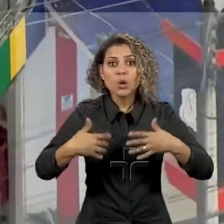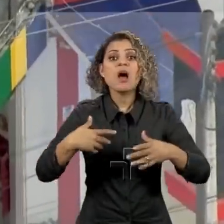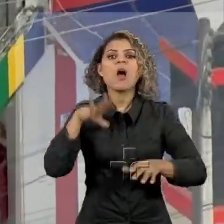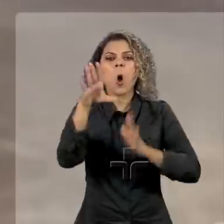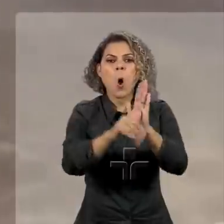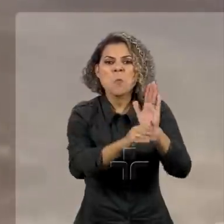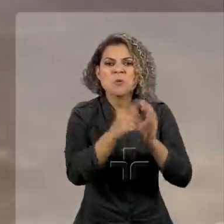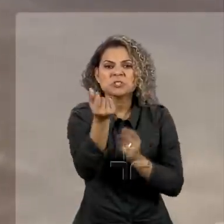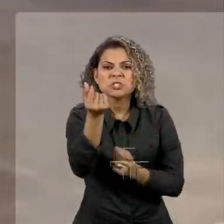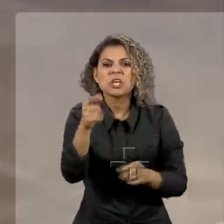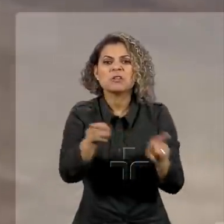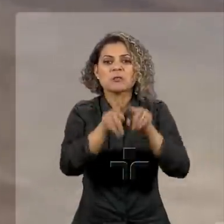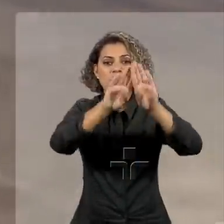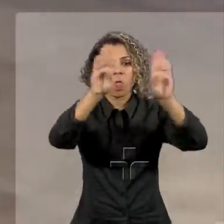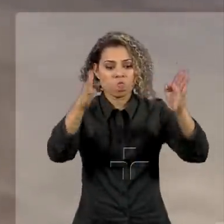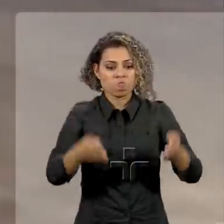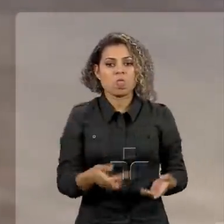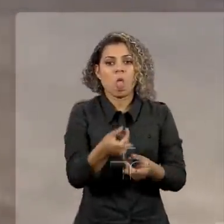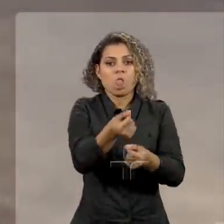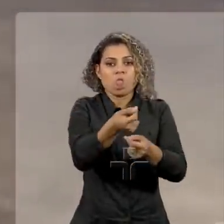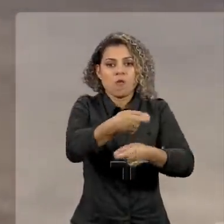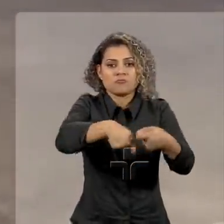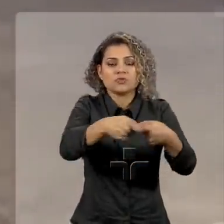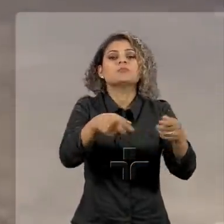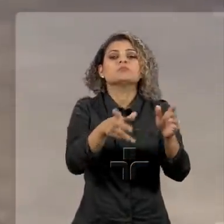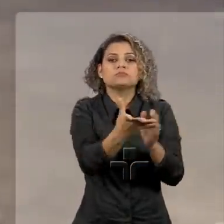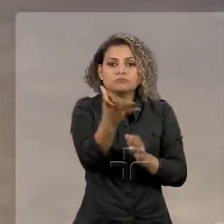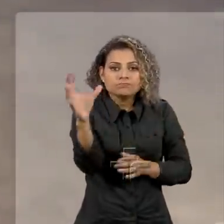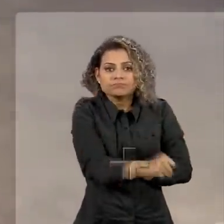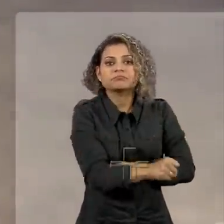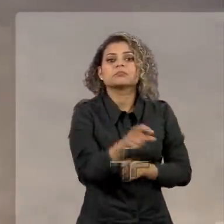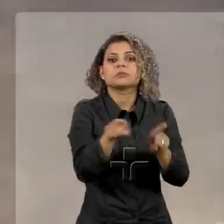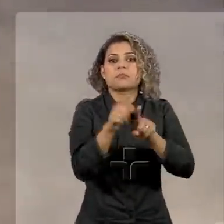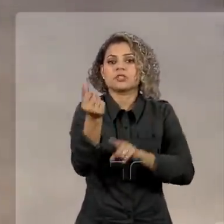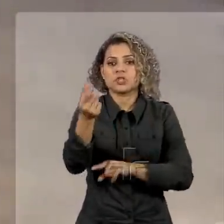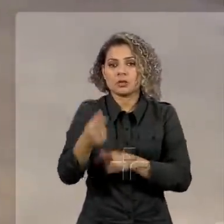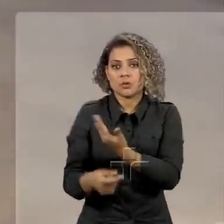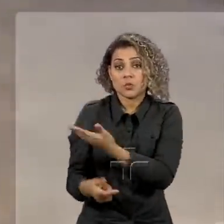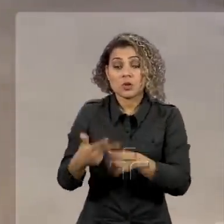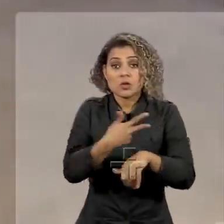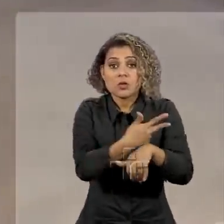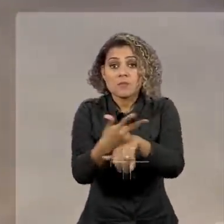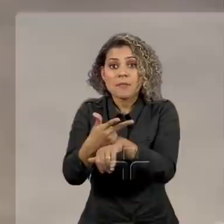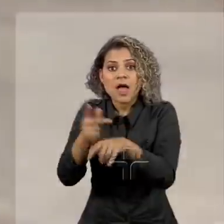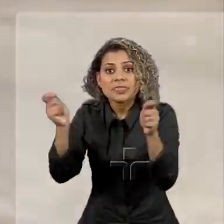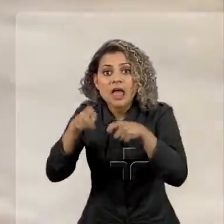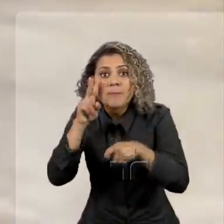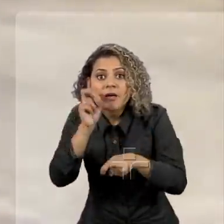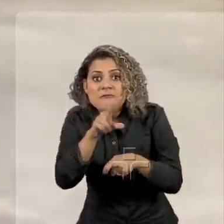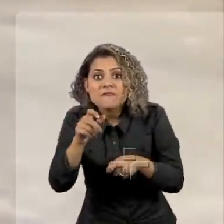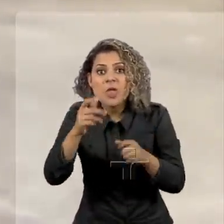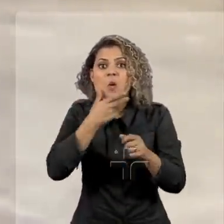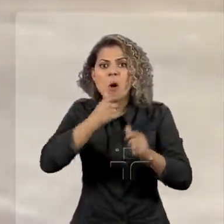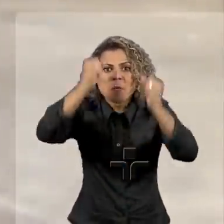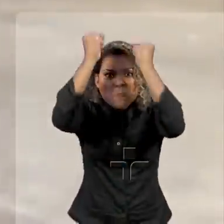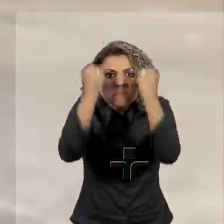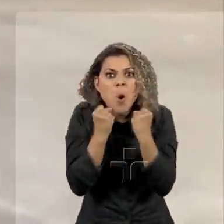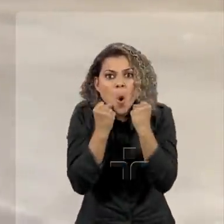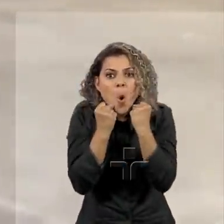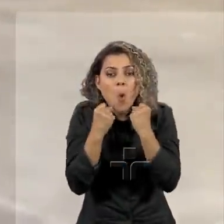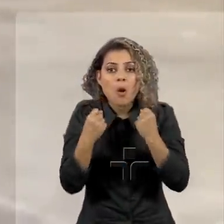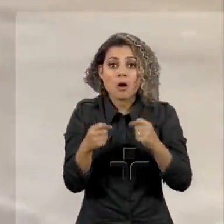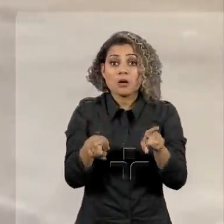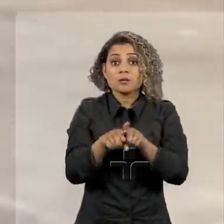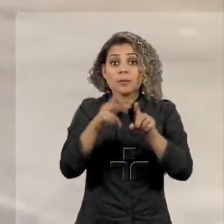caixas eletrônicos. Nas imagens das câmeras de segurança de uma loja, é possível ver os bandidos encapuzados.